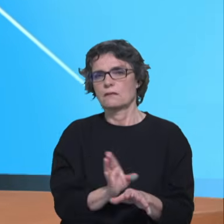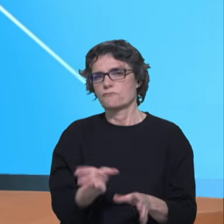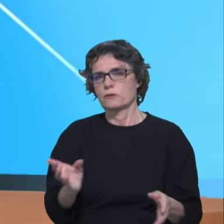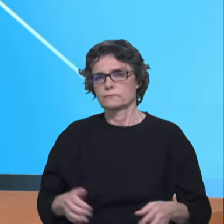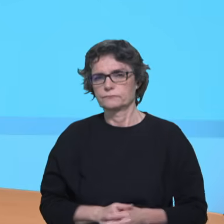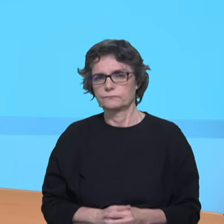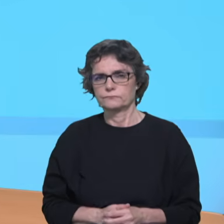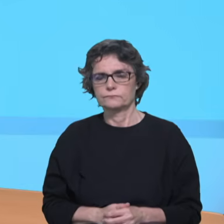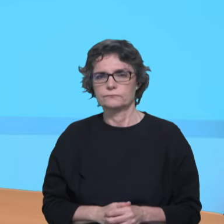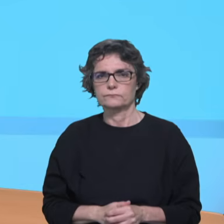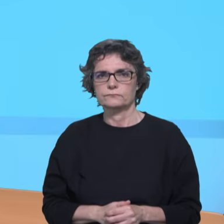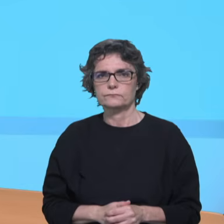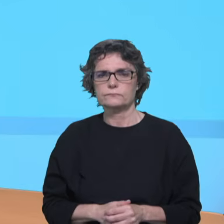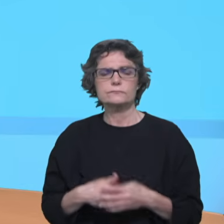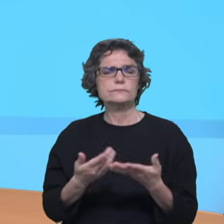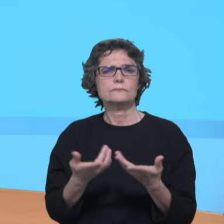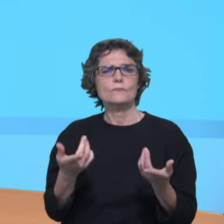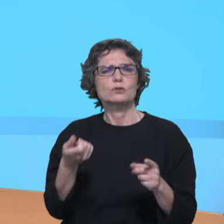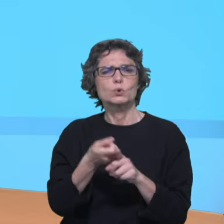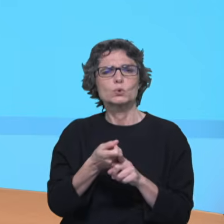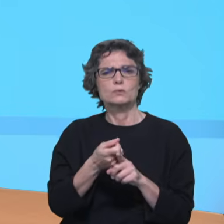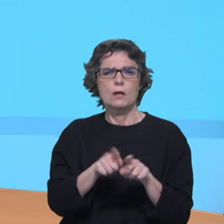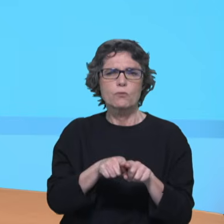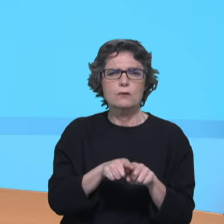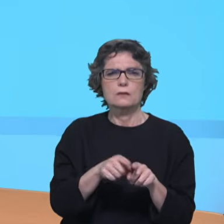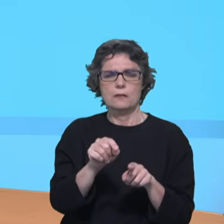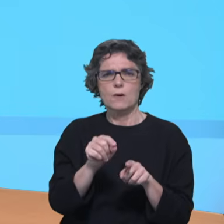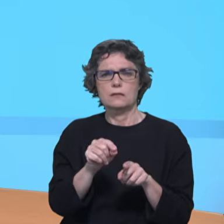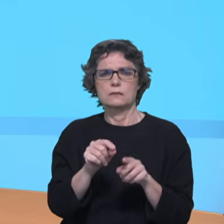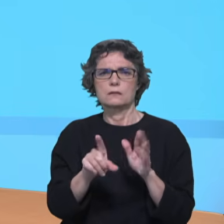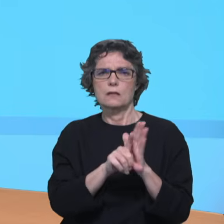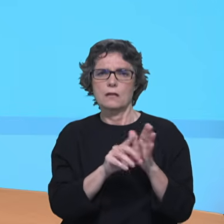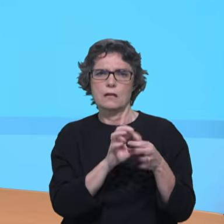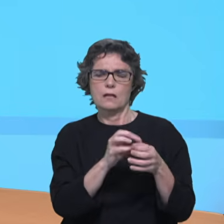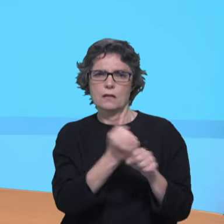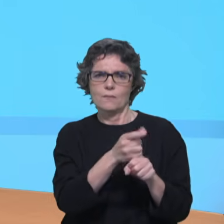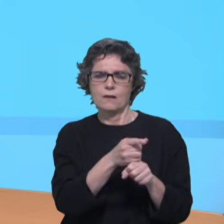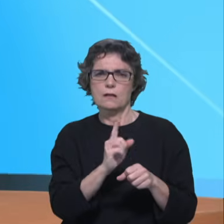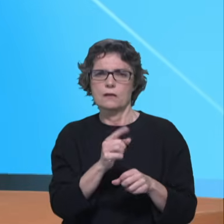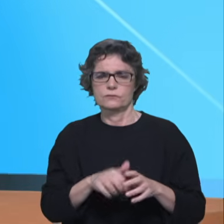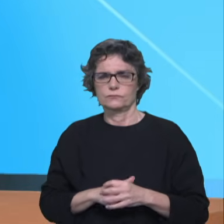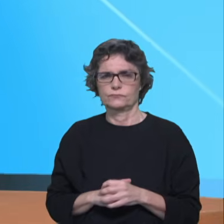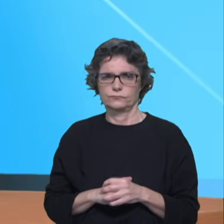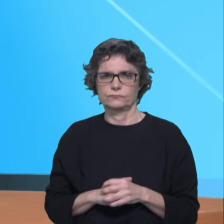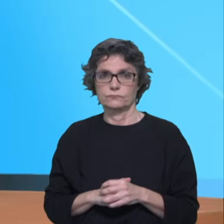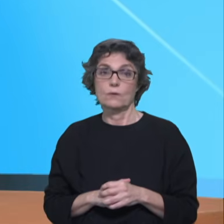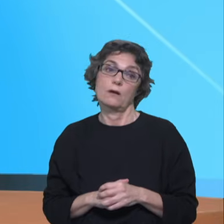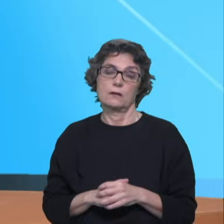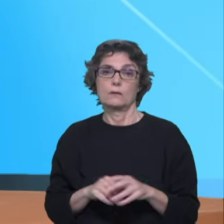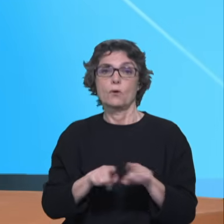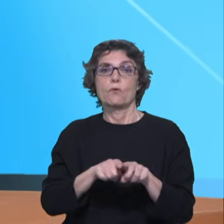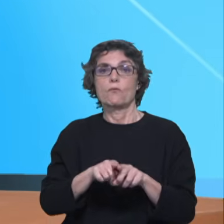Que combate político também marca toda esta discussão em torno da legislação laboral? O combate político passa por